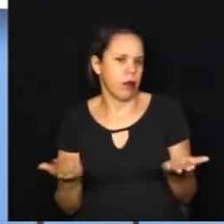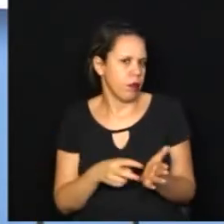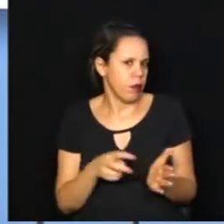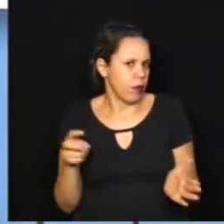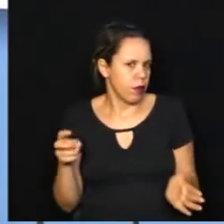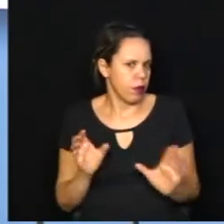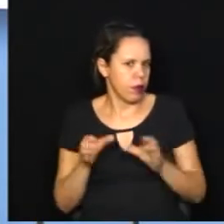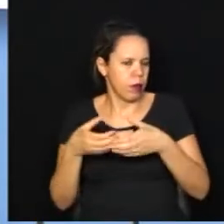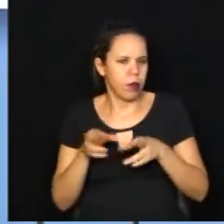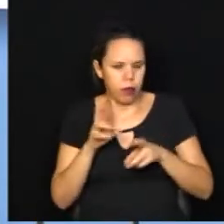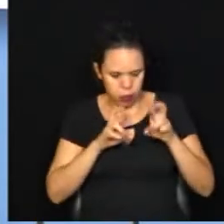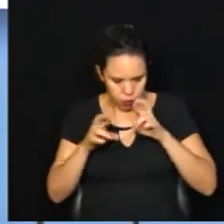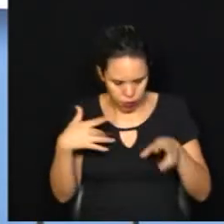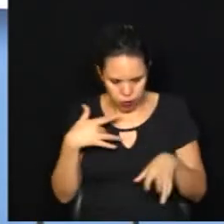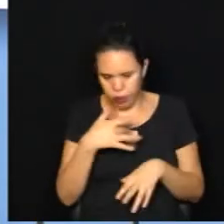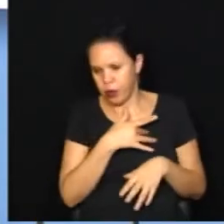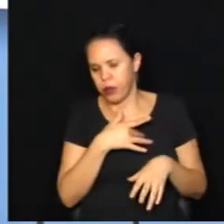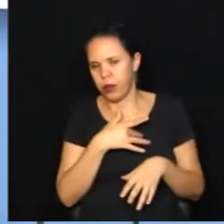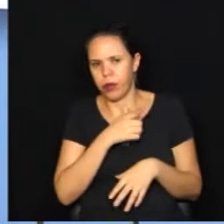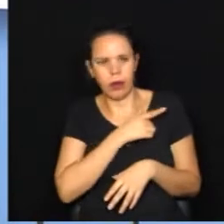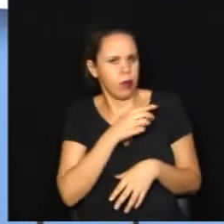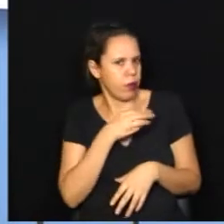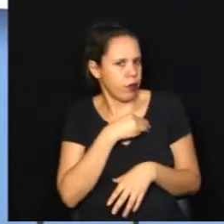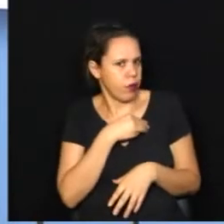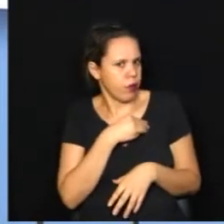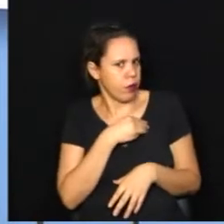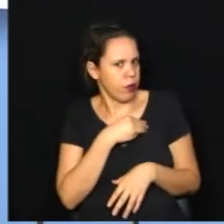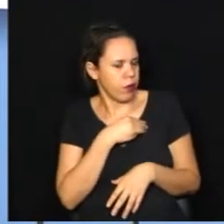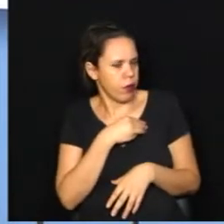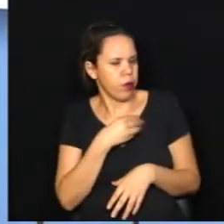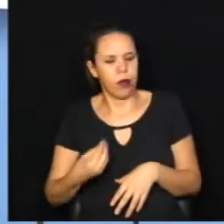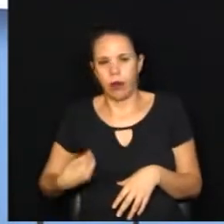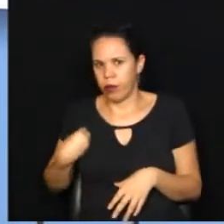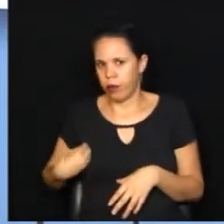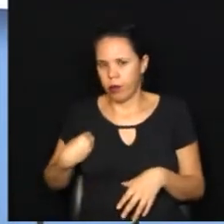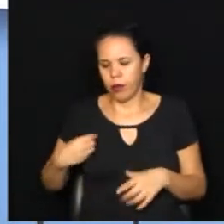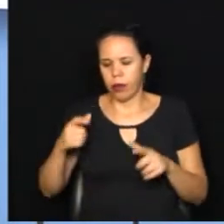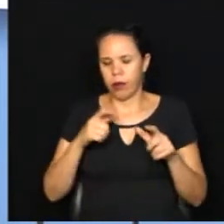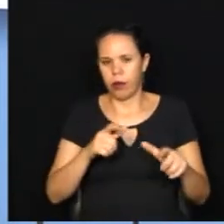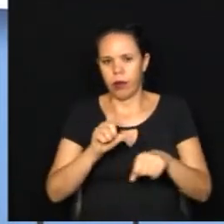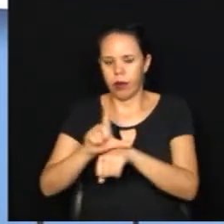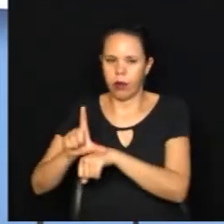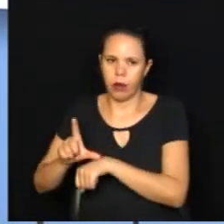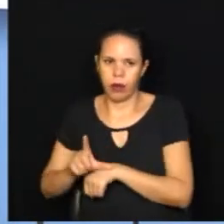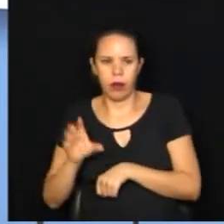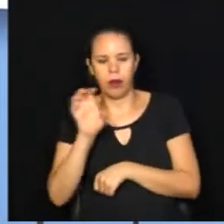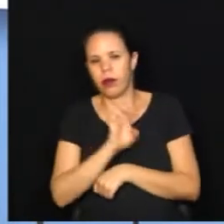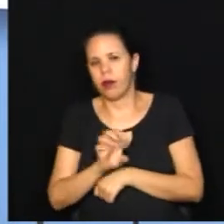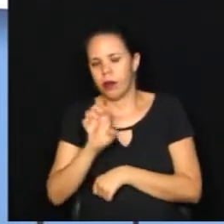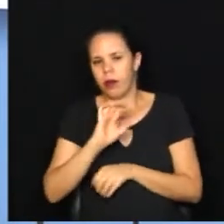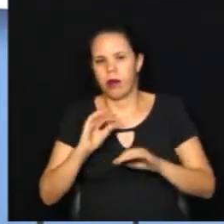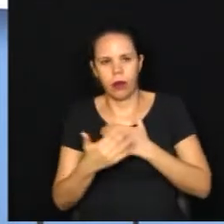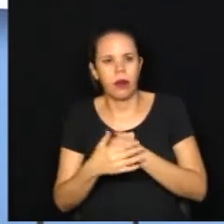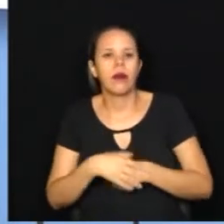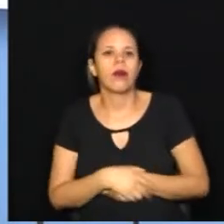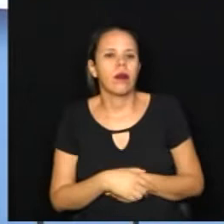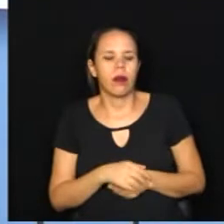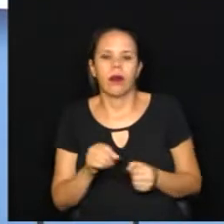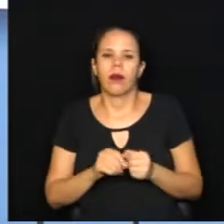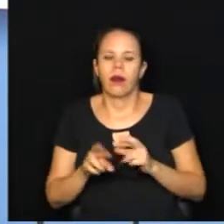de hoje começa a operação Todos contra a Covid-19, começando no bairro do Jardim Nova Europa